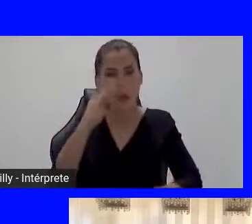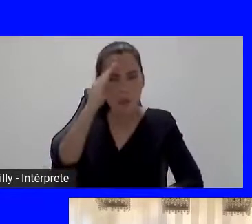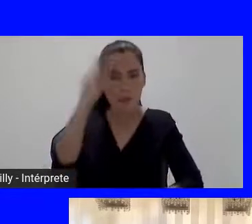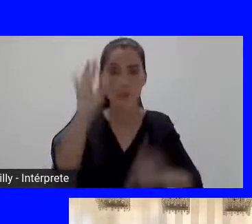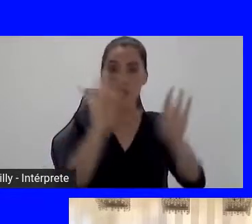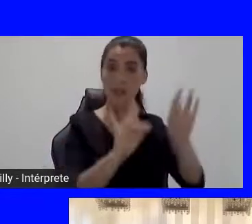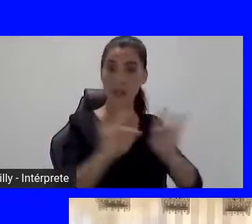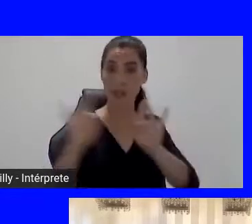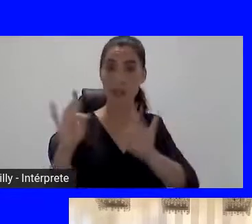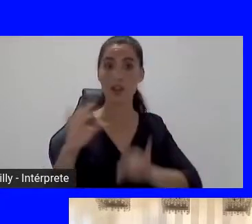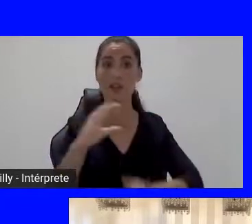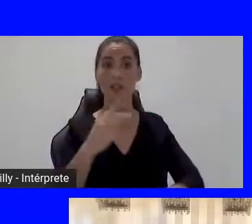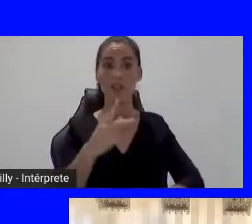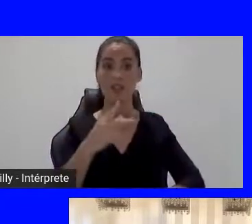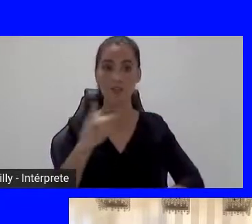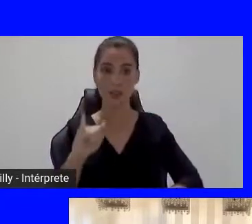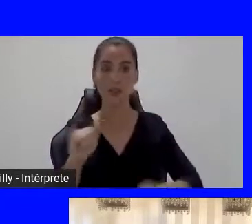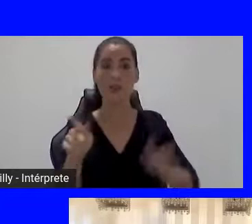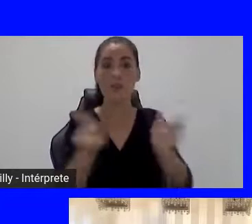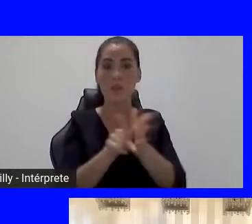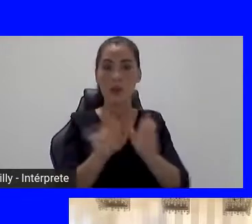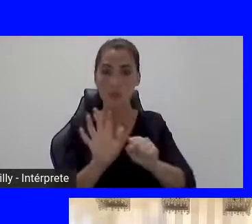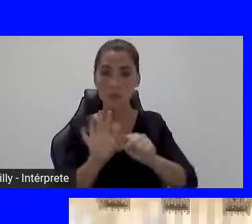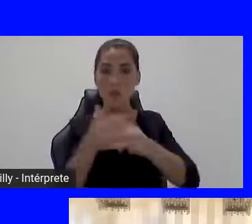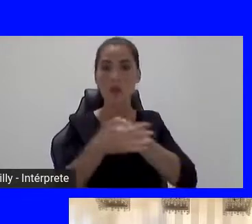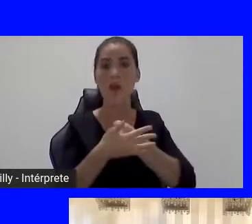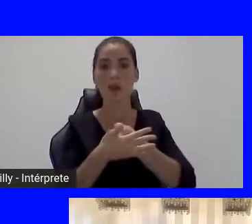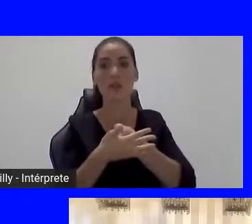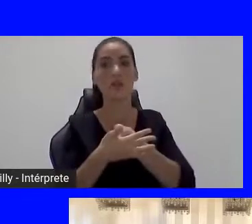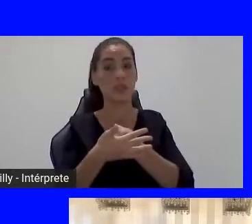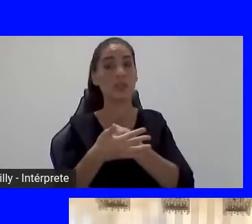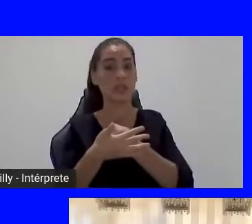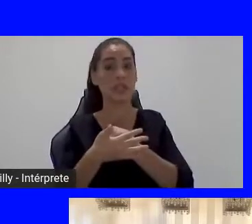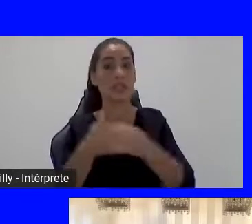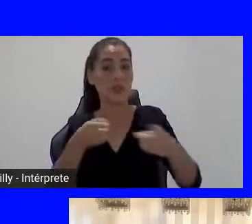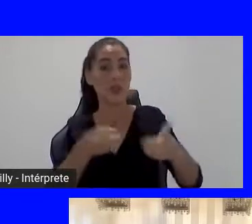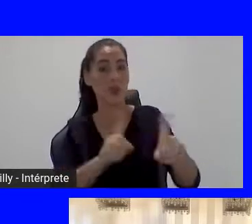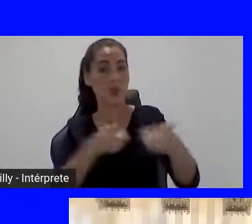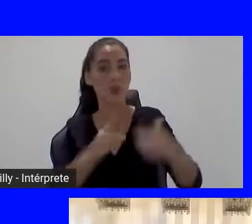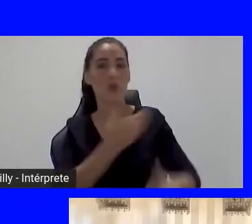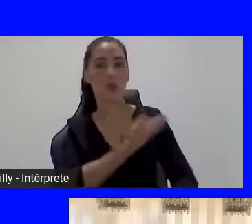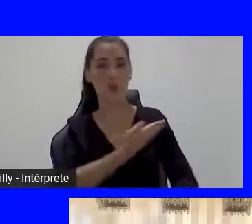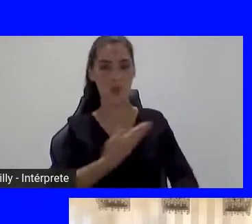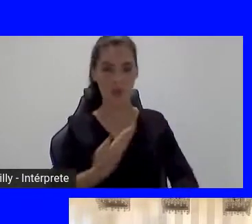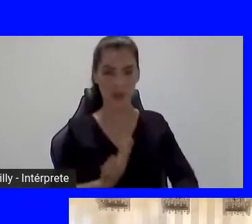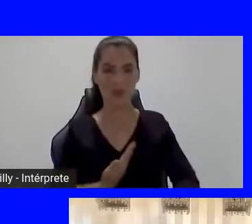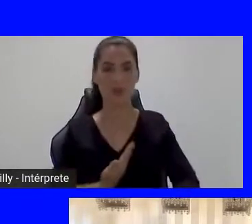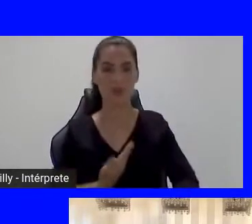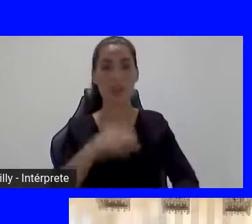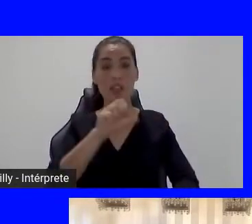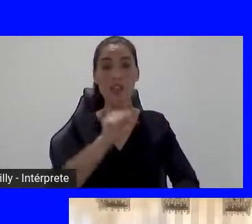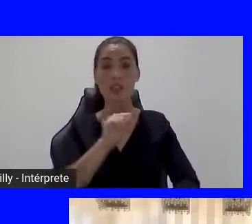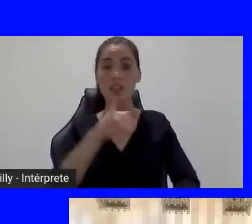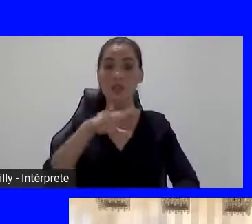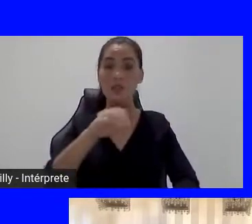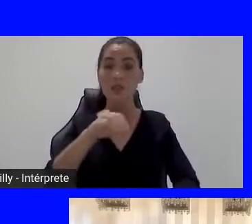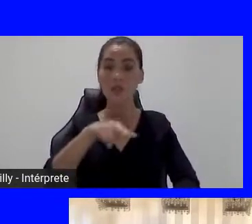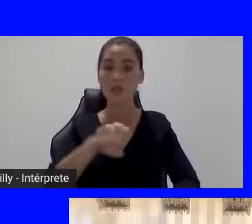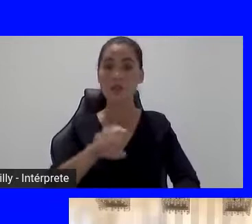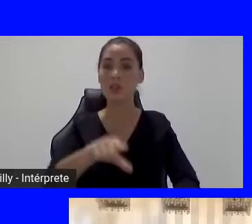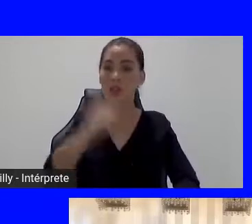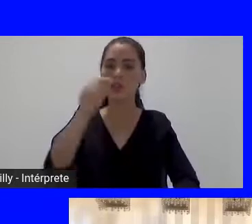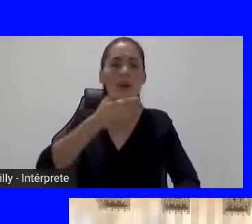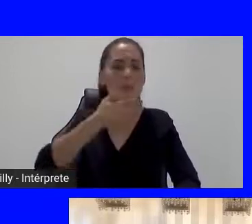da Covid, onde virou uma pedra no sapato do governo. Simone Tebet foi eleita a melhor senadora entre todos